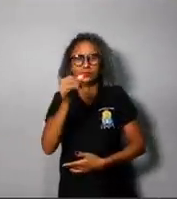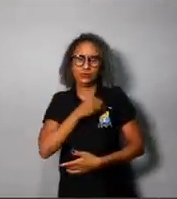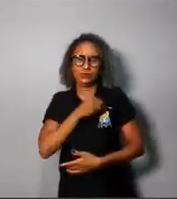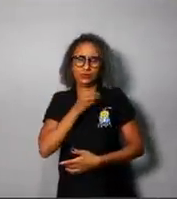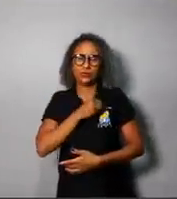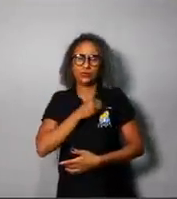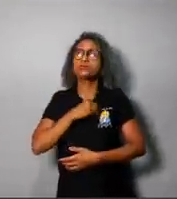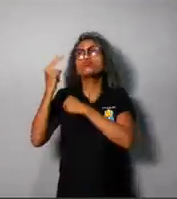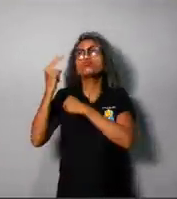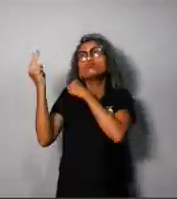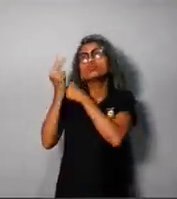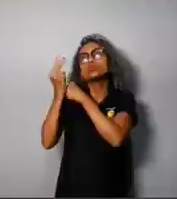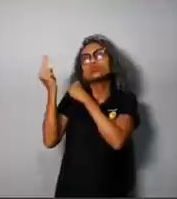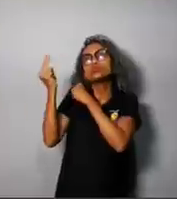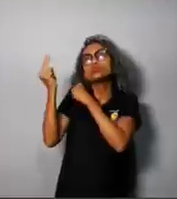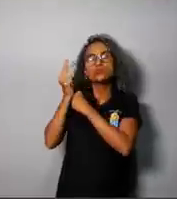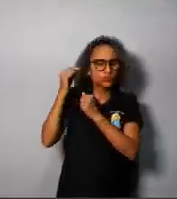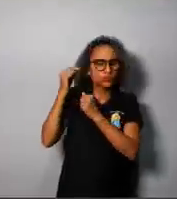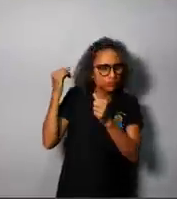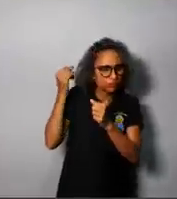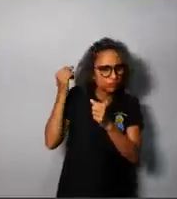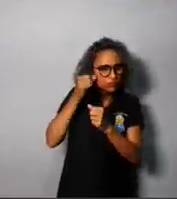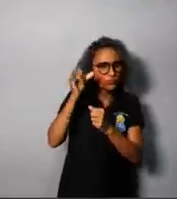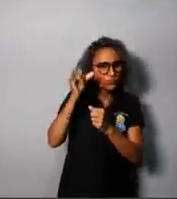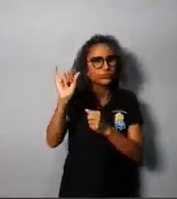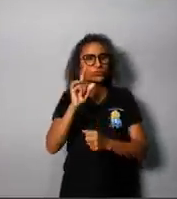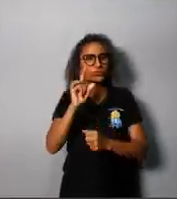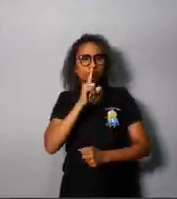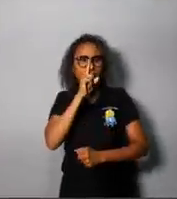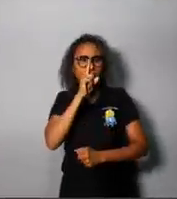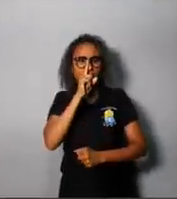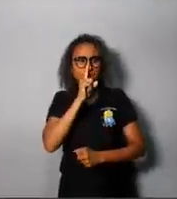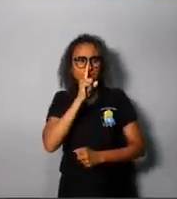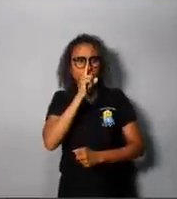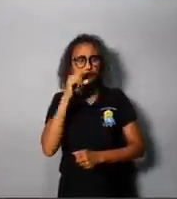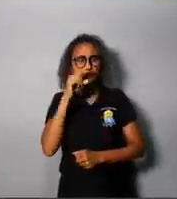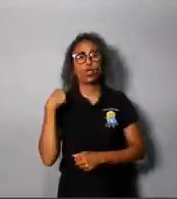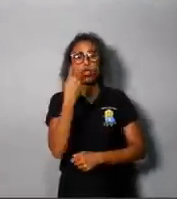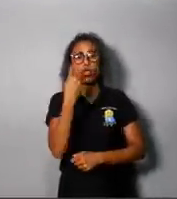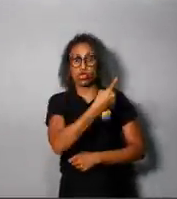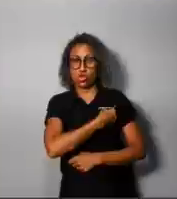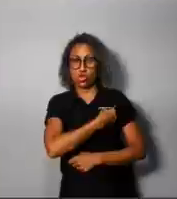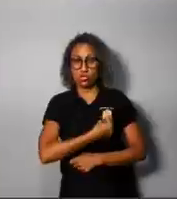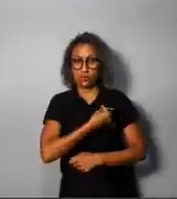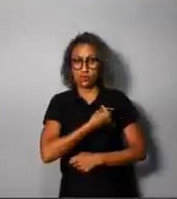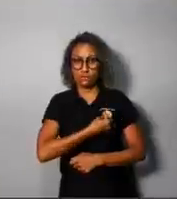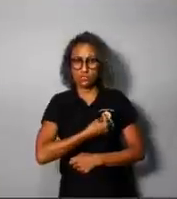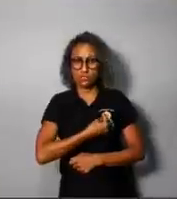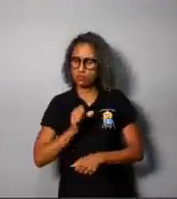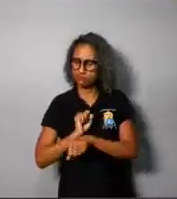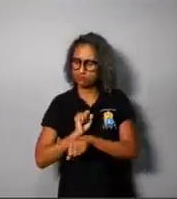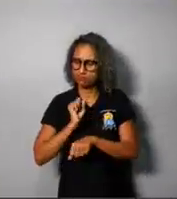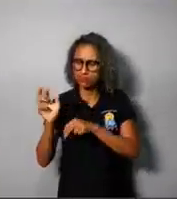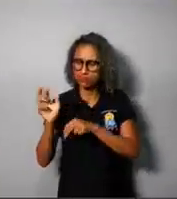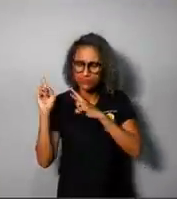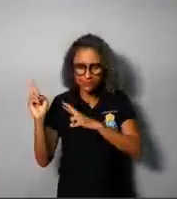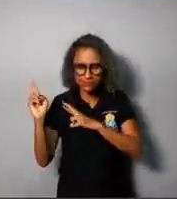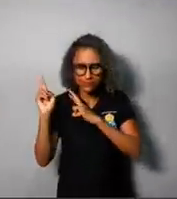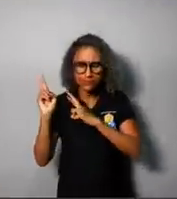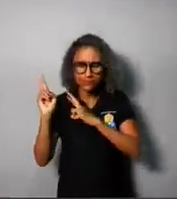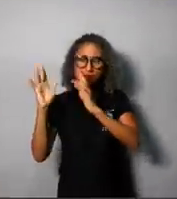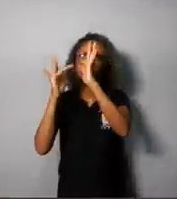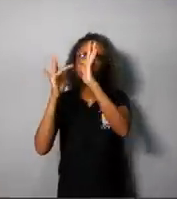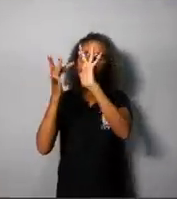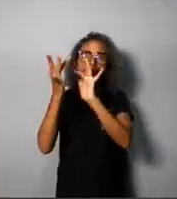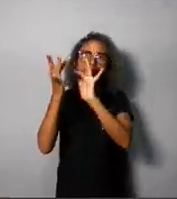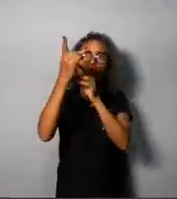protegidos de todos os perigos, enquanto vivendo a esperança, aguardamos a vinda do